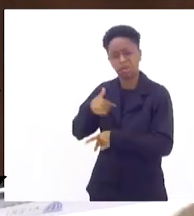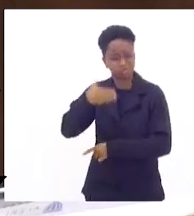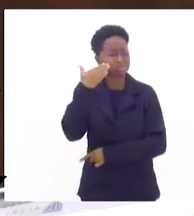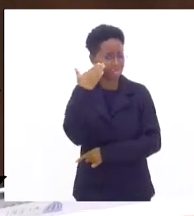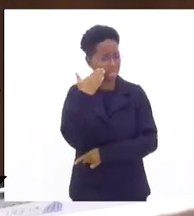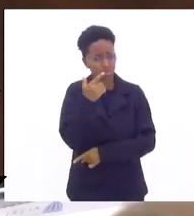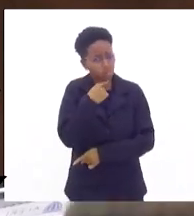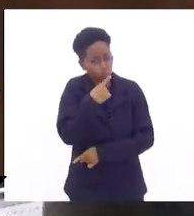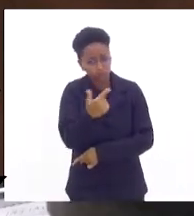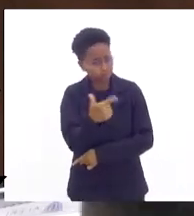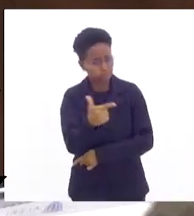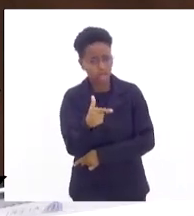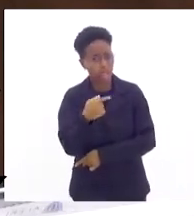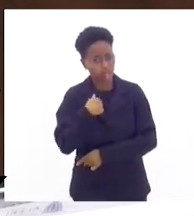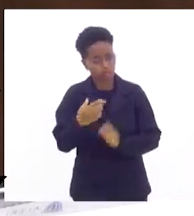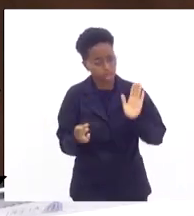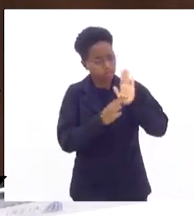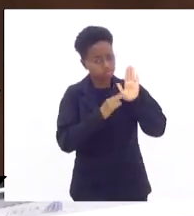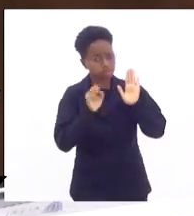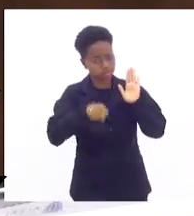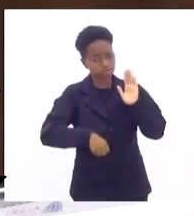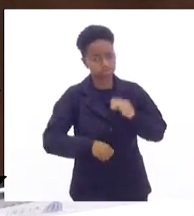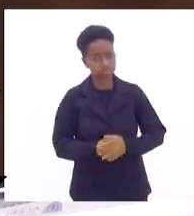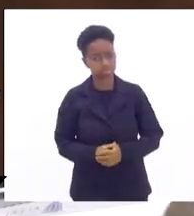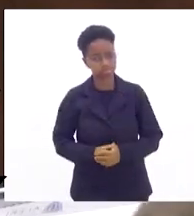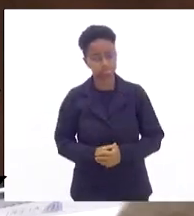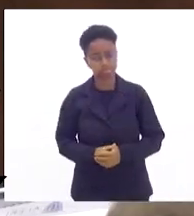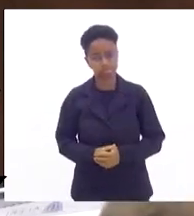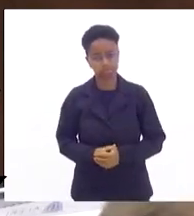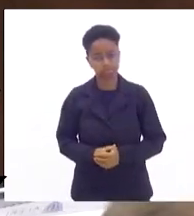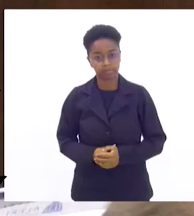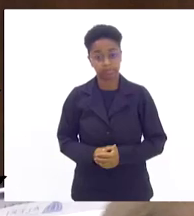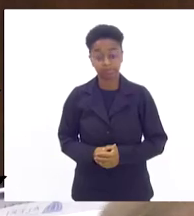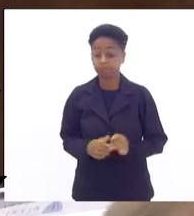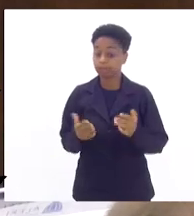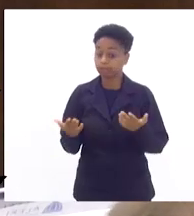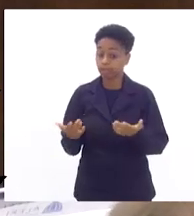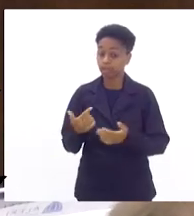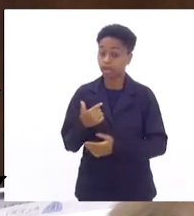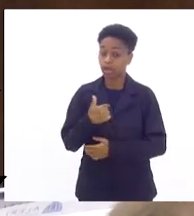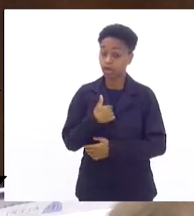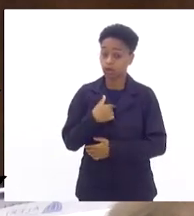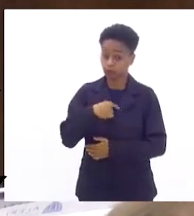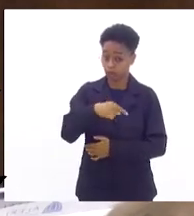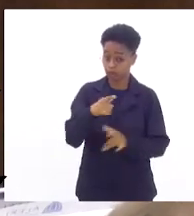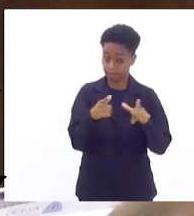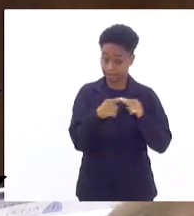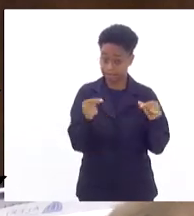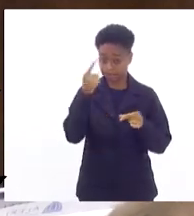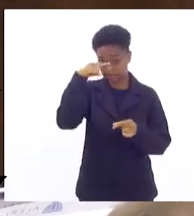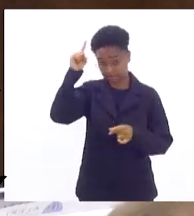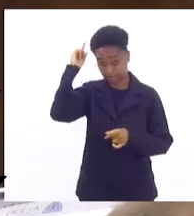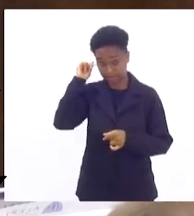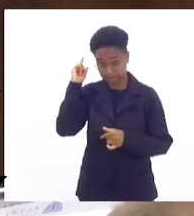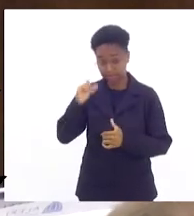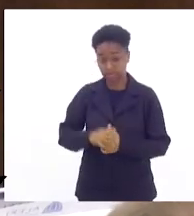tenho o menor problema de admitir isso. Tá certo. Eu estive lá em Brasília agora, semana